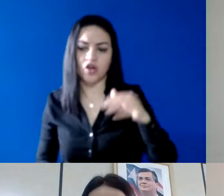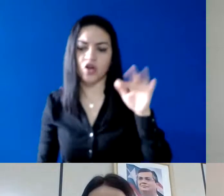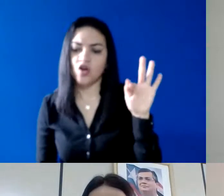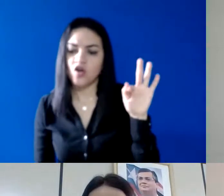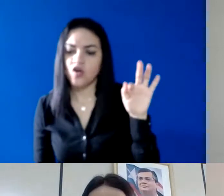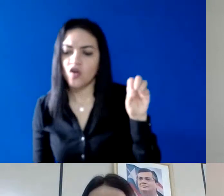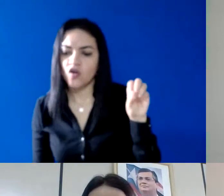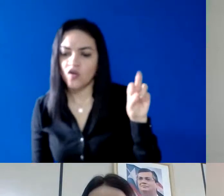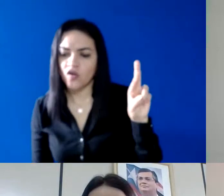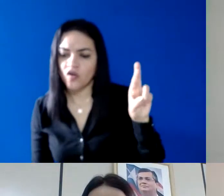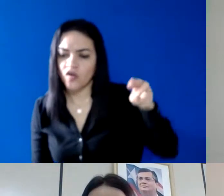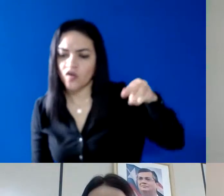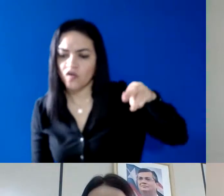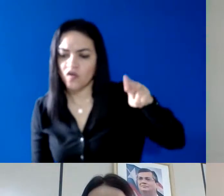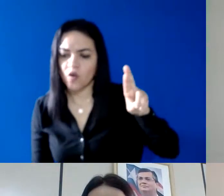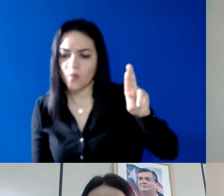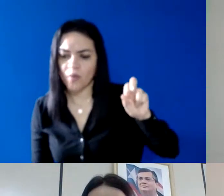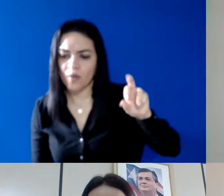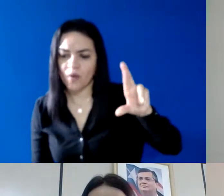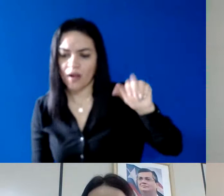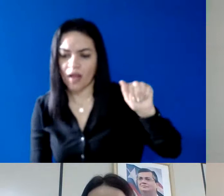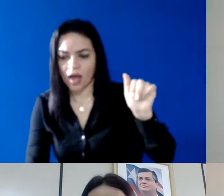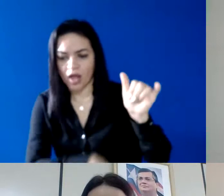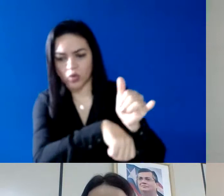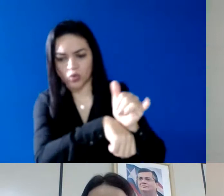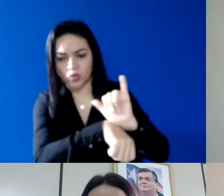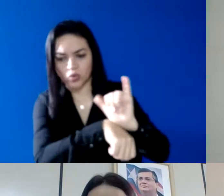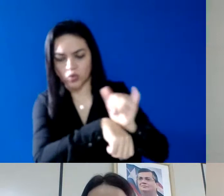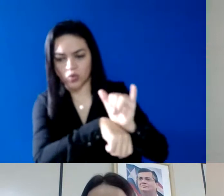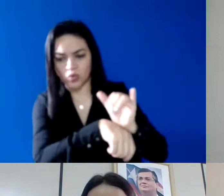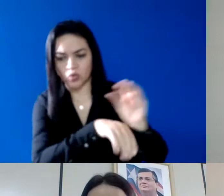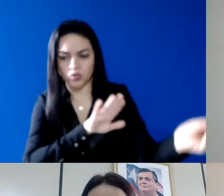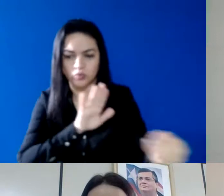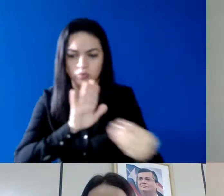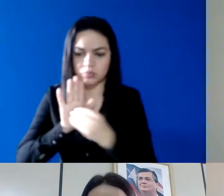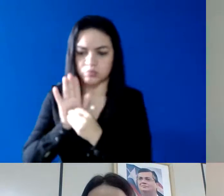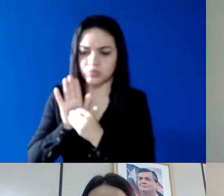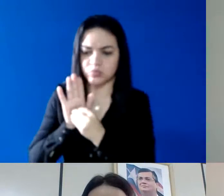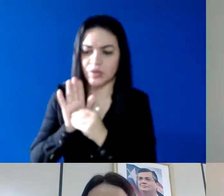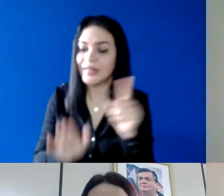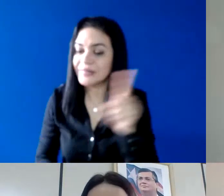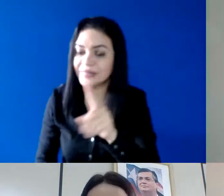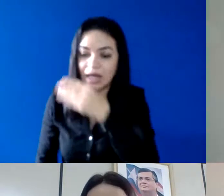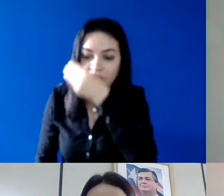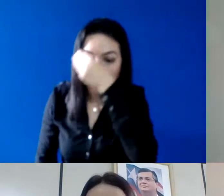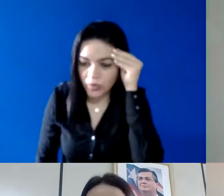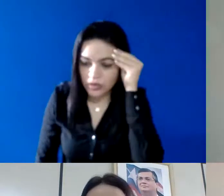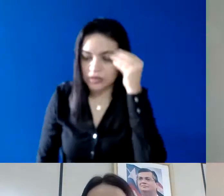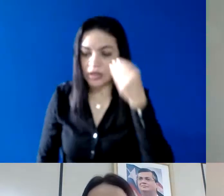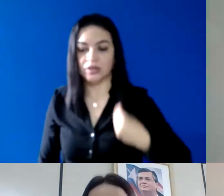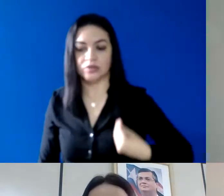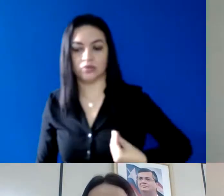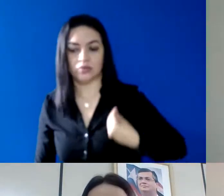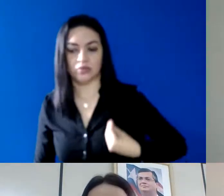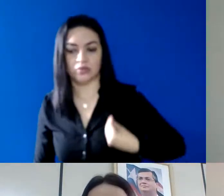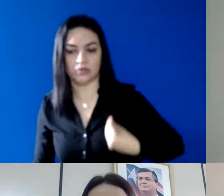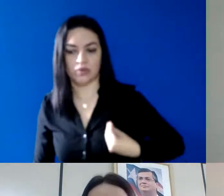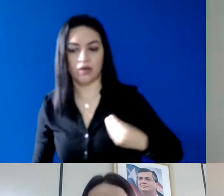do título desta aula no YouTube. Então, atenção para essa informação. Não esqueçam de deixar registrada a presença.